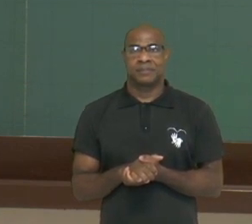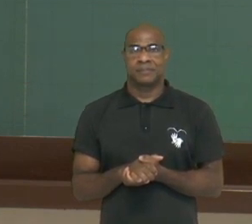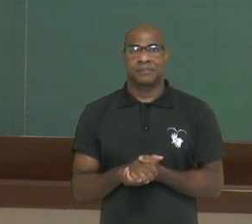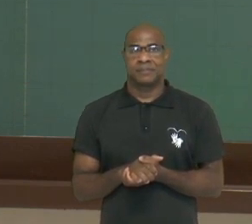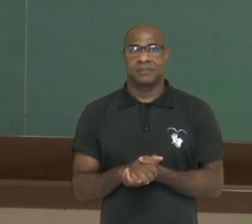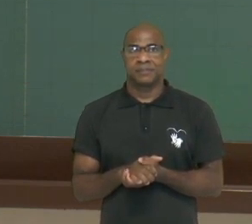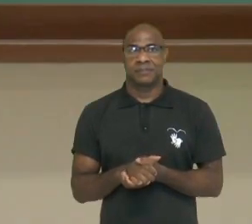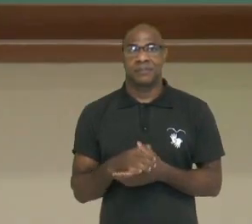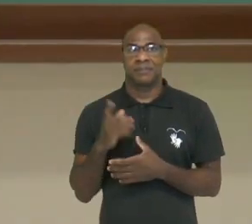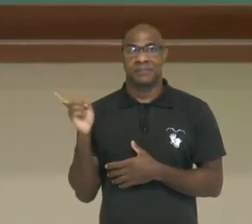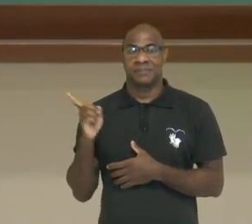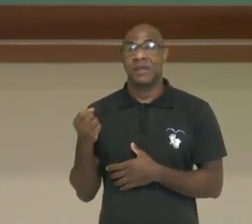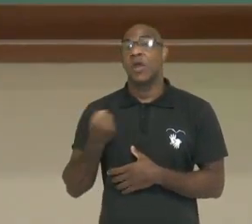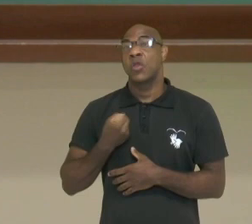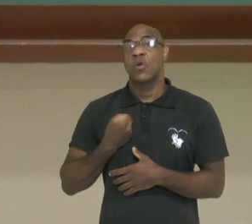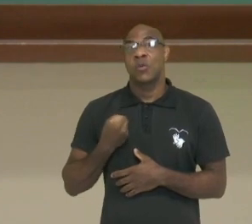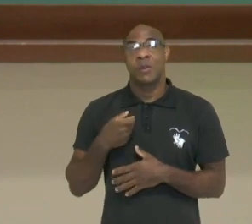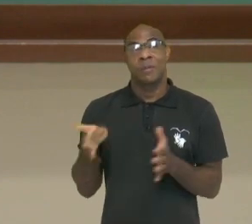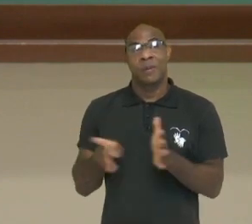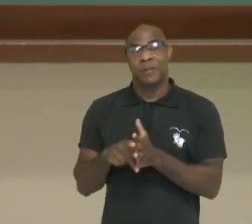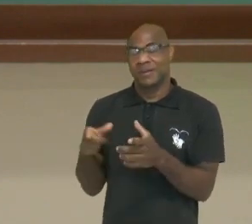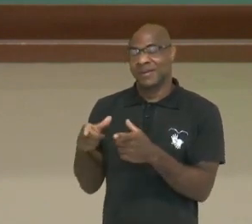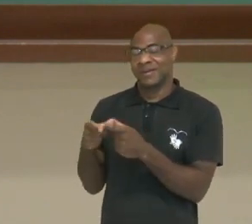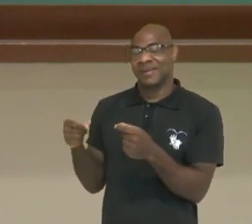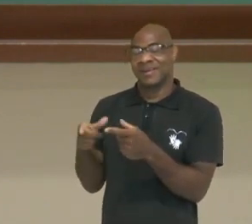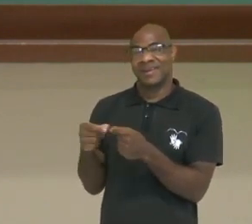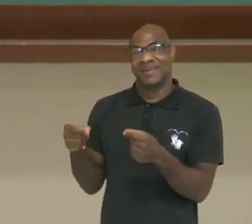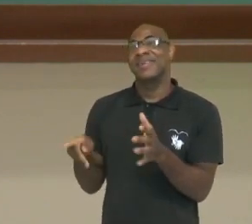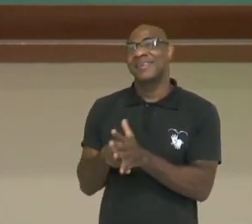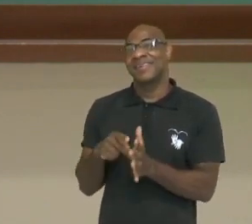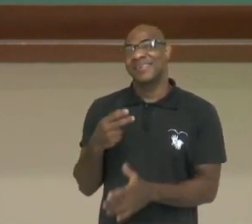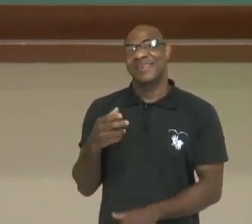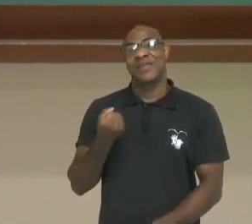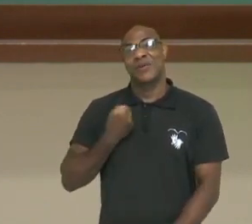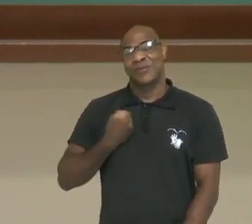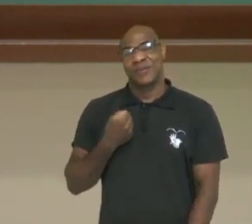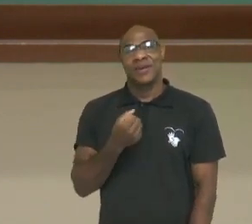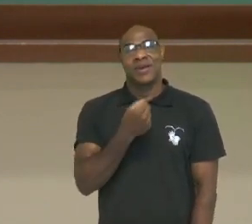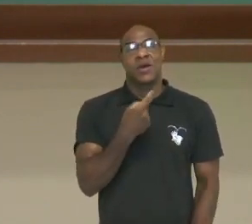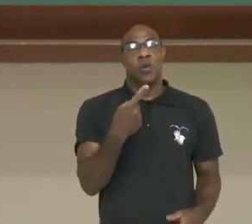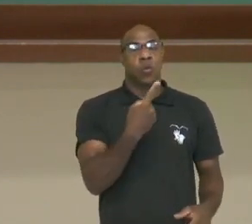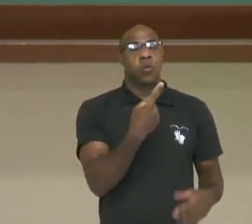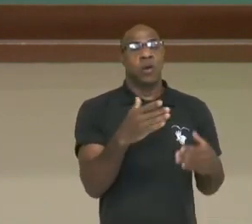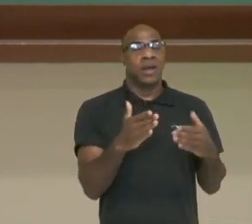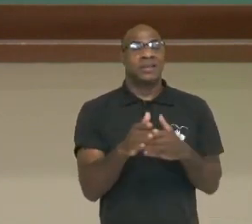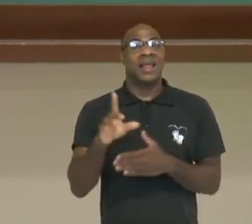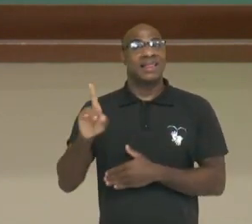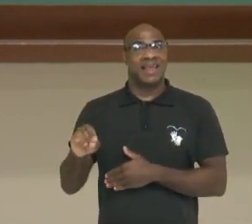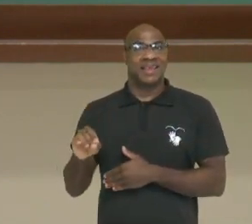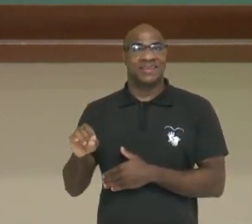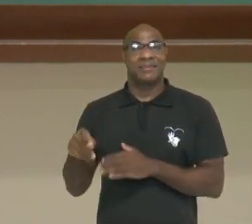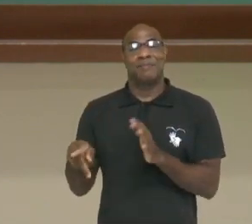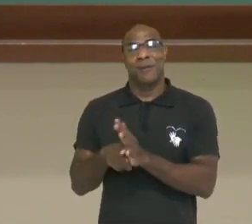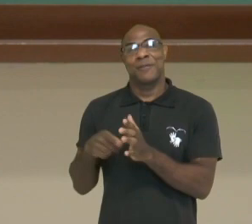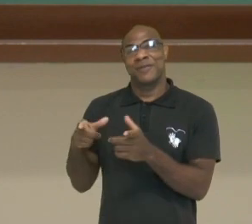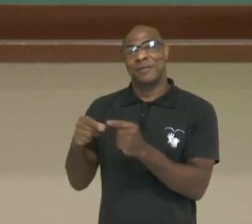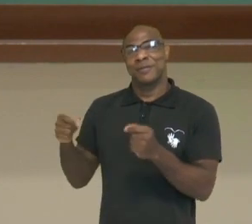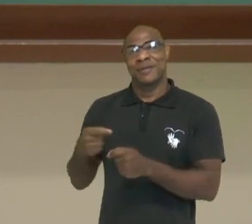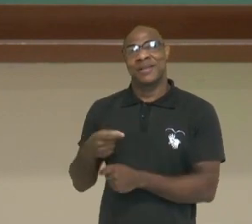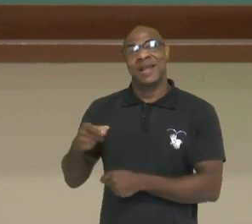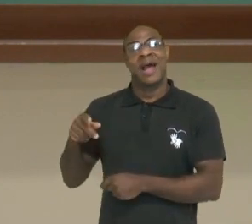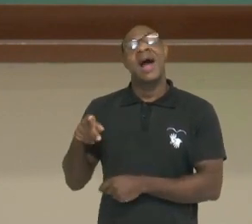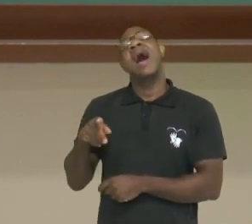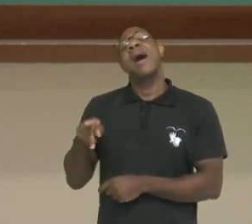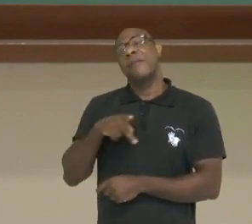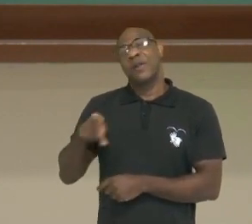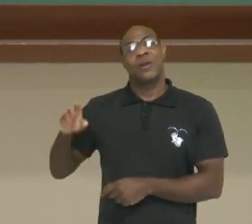kyuju. São os números de 1 a 10 em japonês, que é muito peculiar que aconteçam as